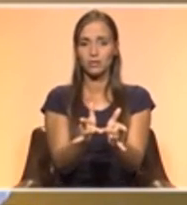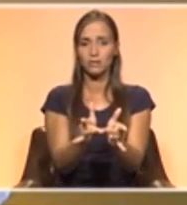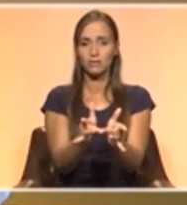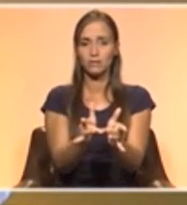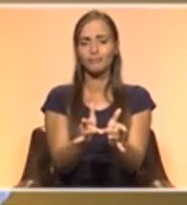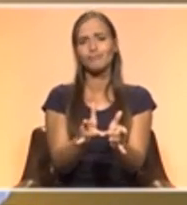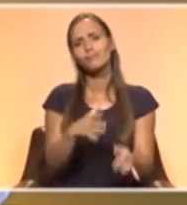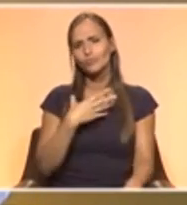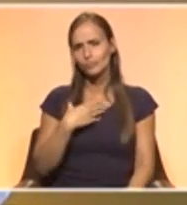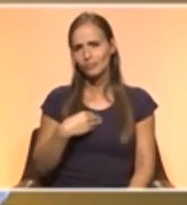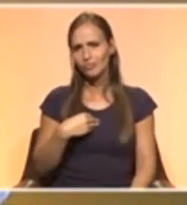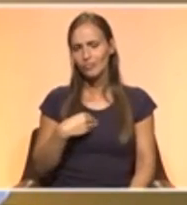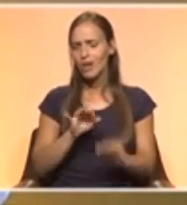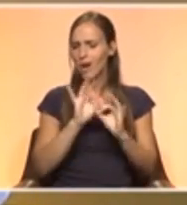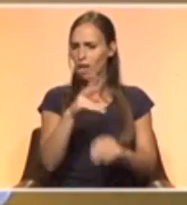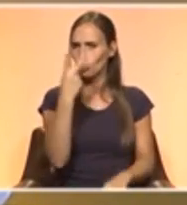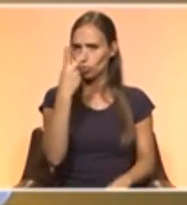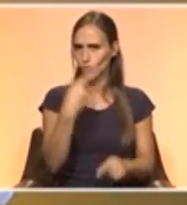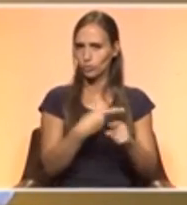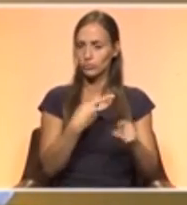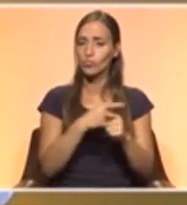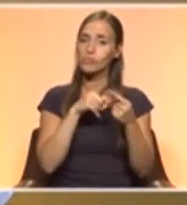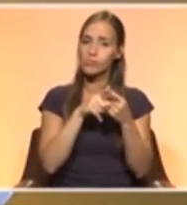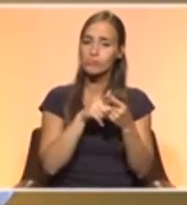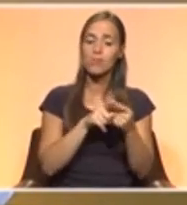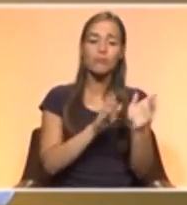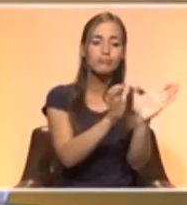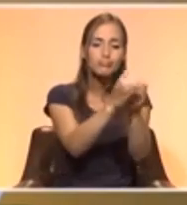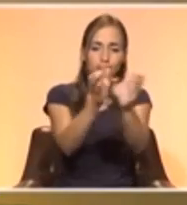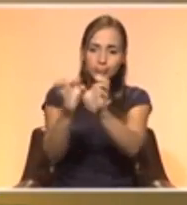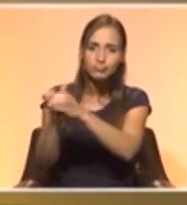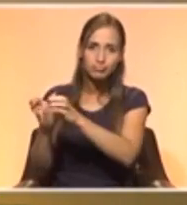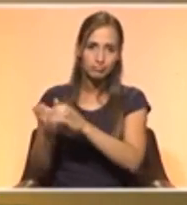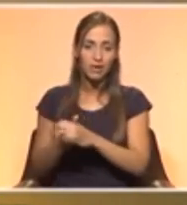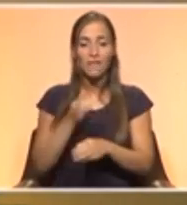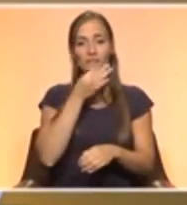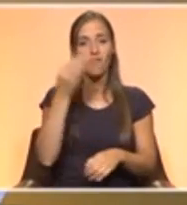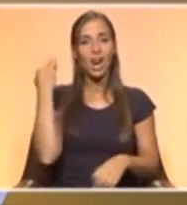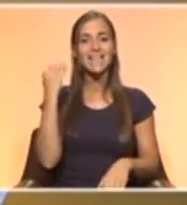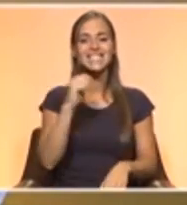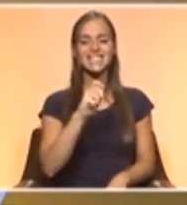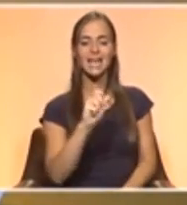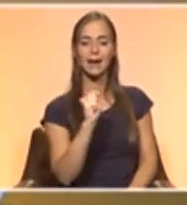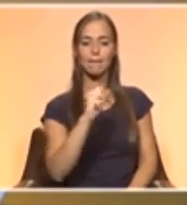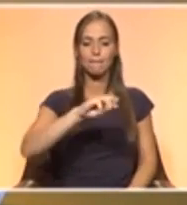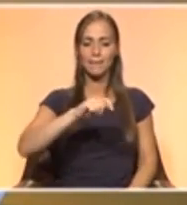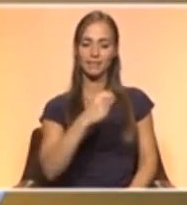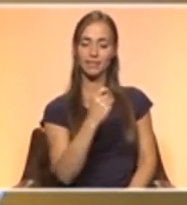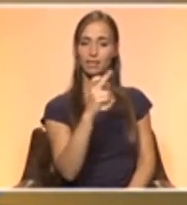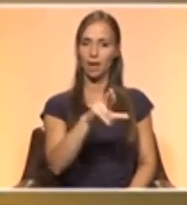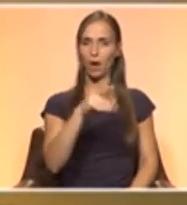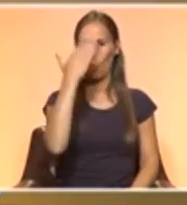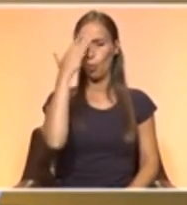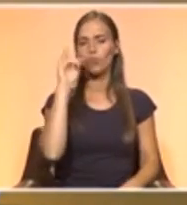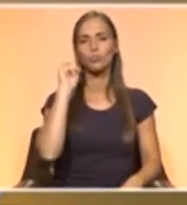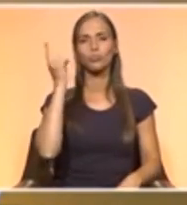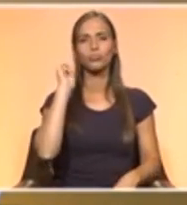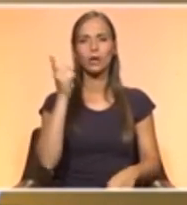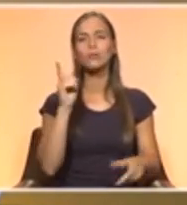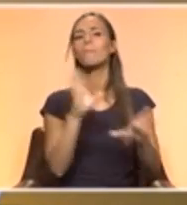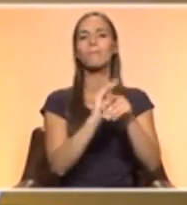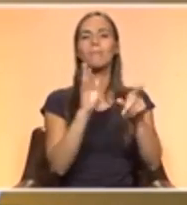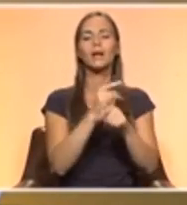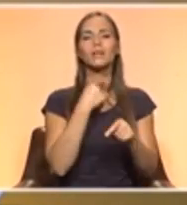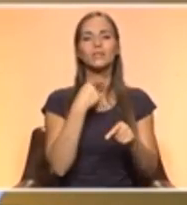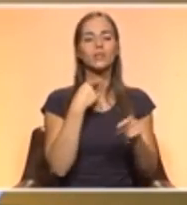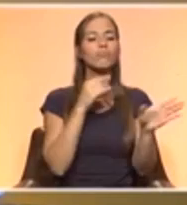e acrescentar duas coisas uma é sobre a segmentação eh que estávamos a falar e eu acho que que que é muito interessante aliás no marketing digital a segmentação é